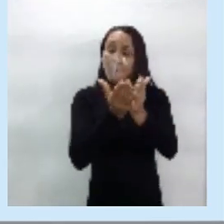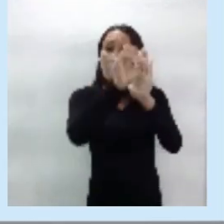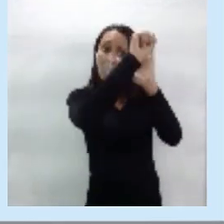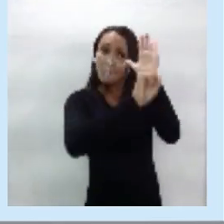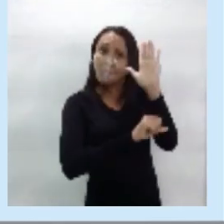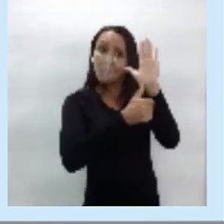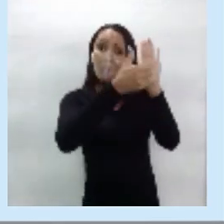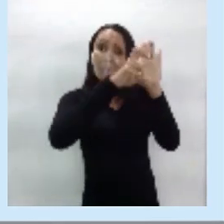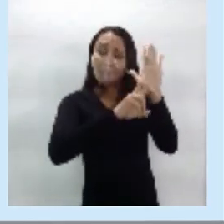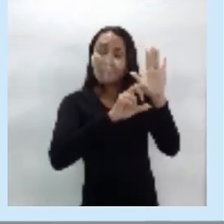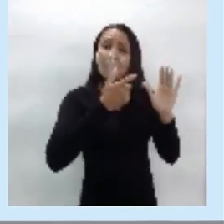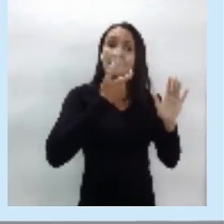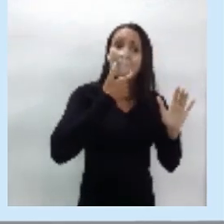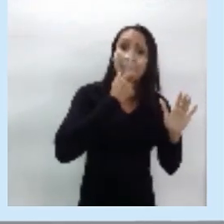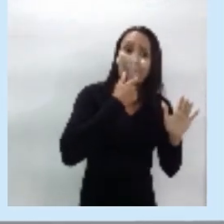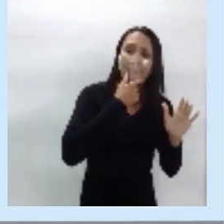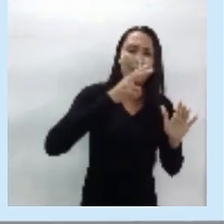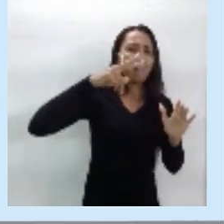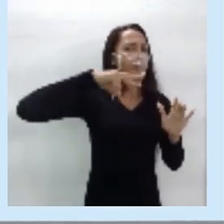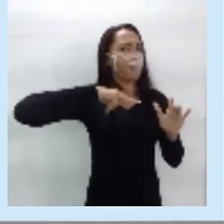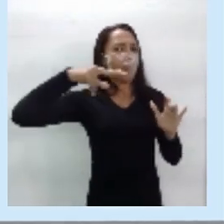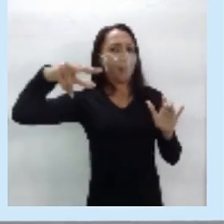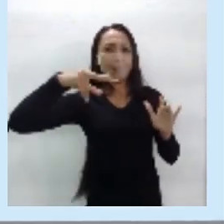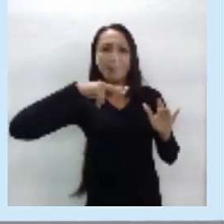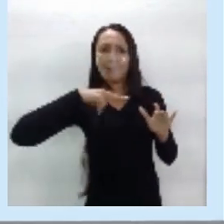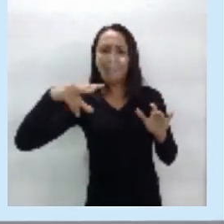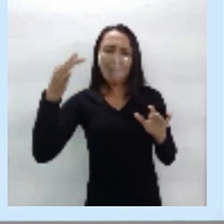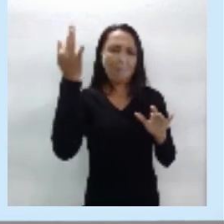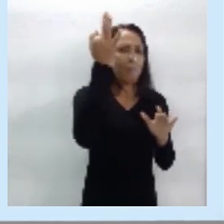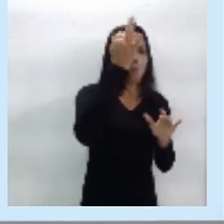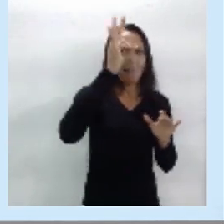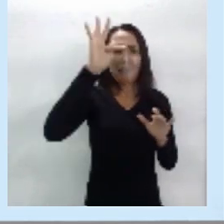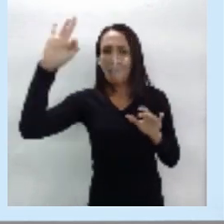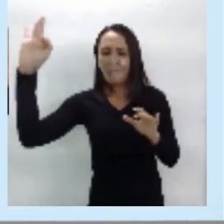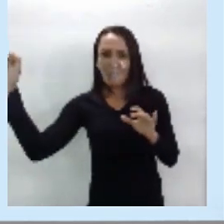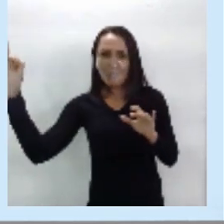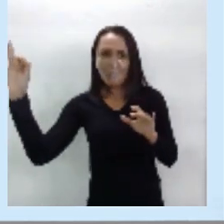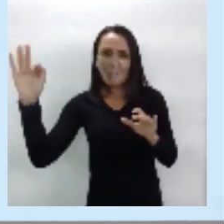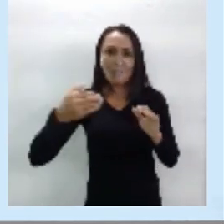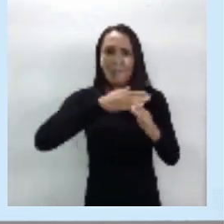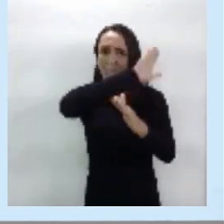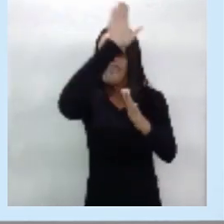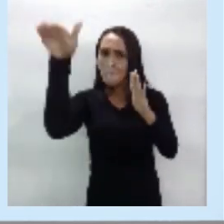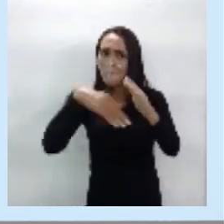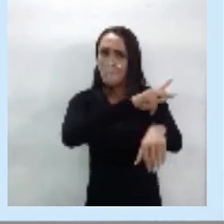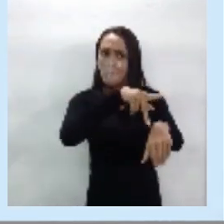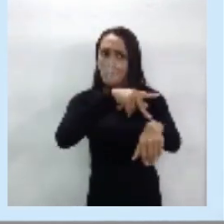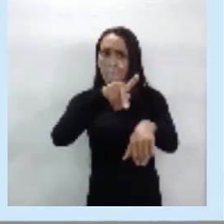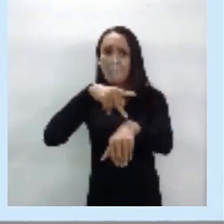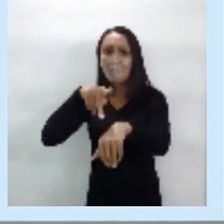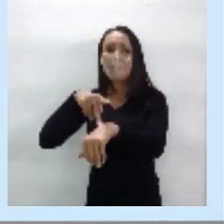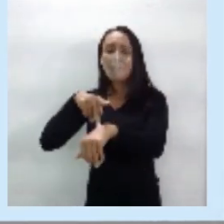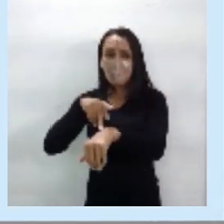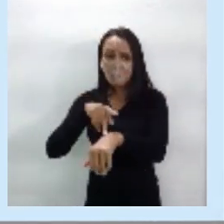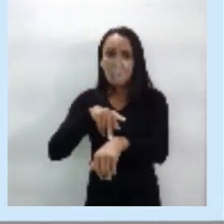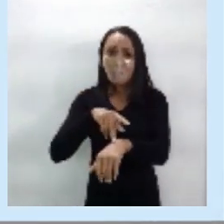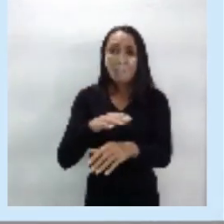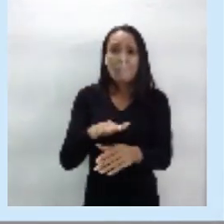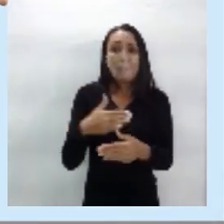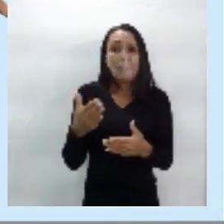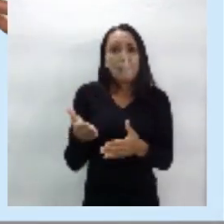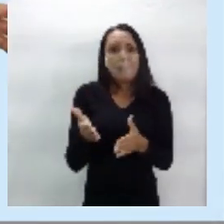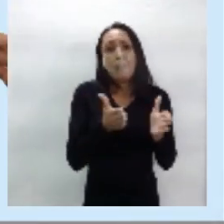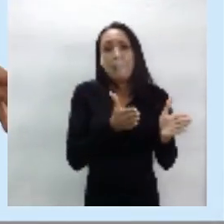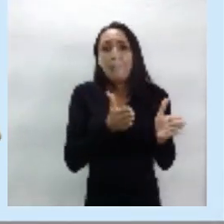por Inglaterra, Portugal, França. Então, todos esses países, eles iam,